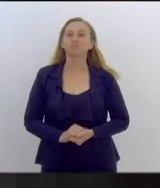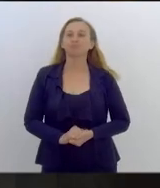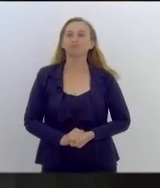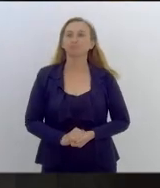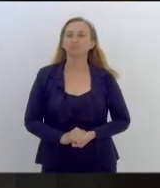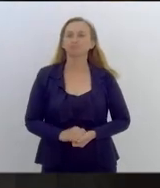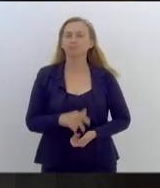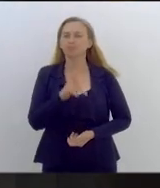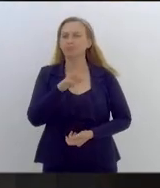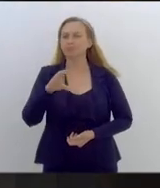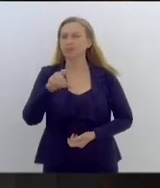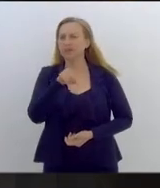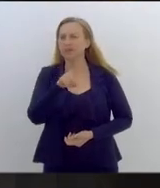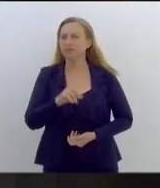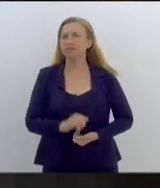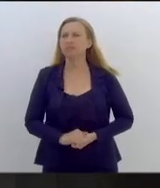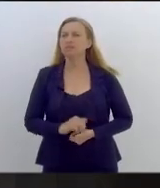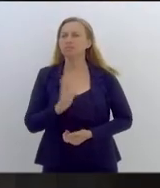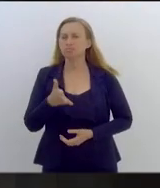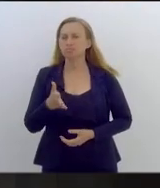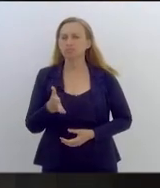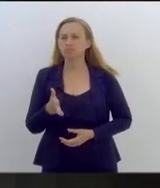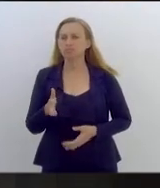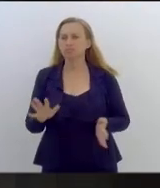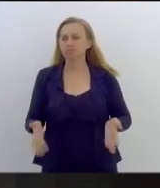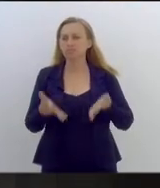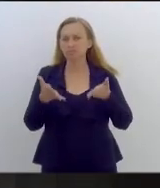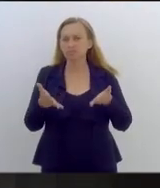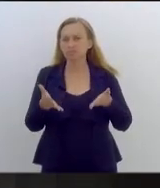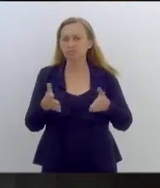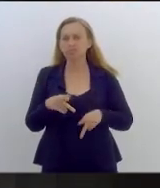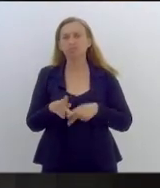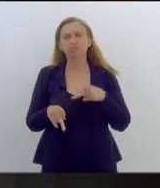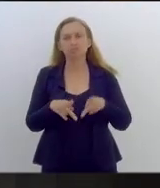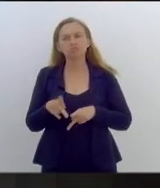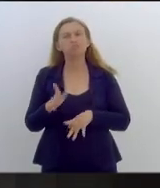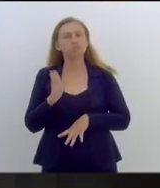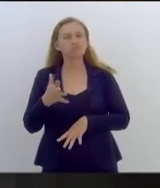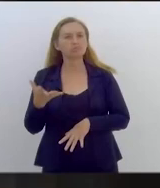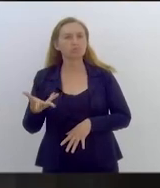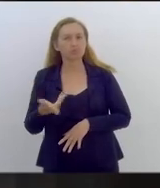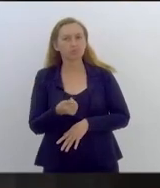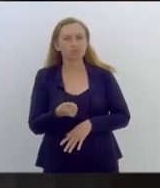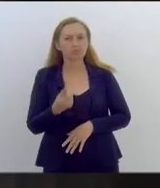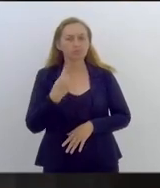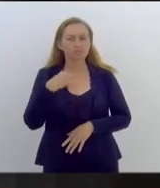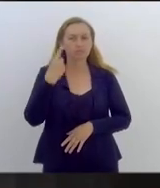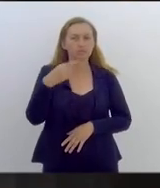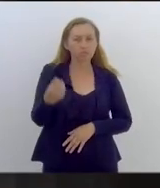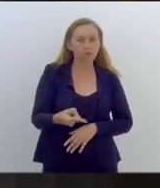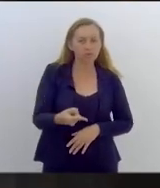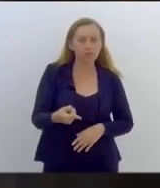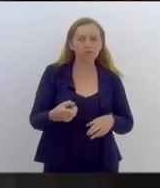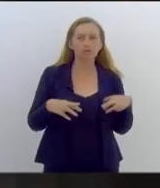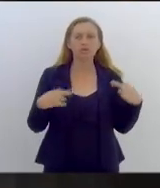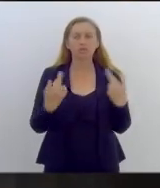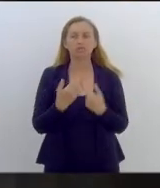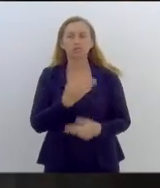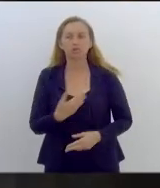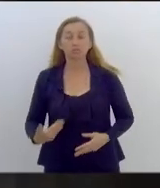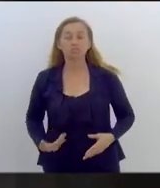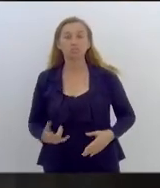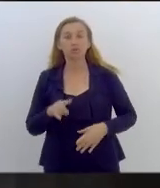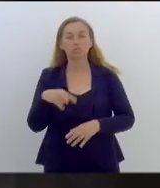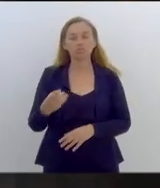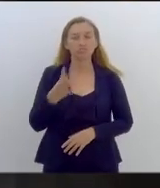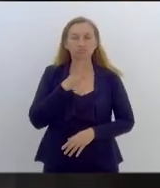essa PEC já surgiu de uma iniciativa popular, que já é uma maravilha. Passou por uma audiência pública, que é outra coisa